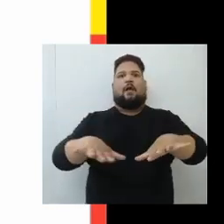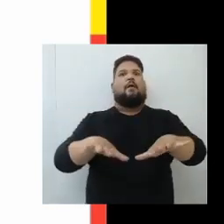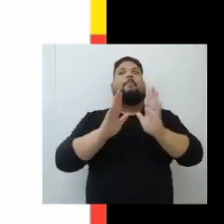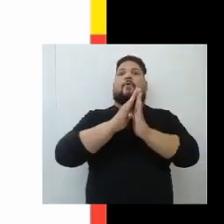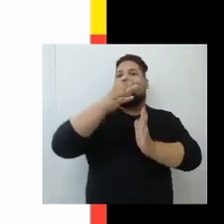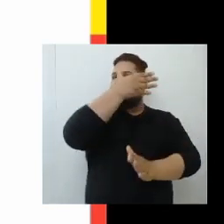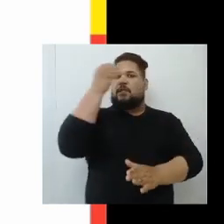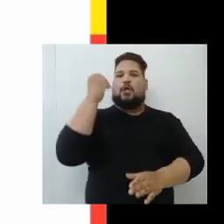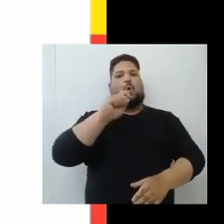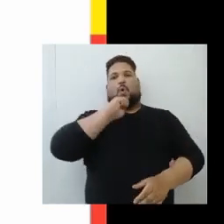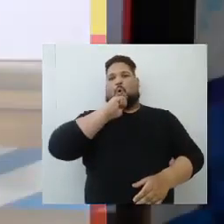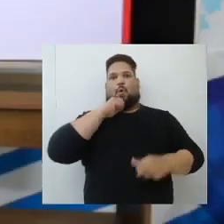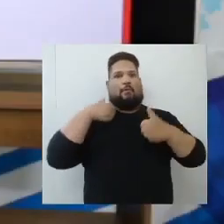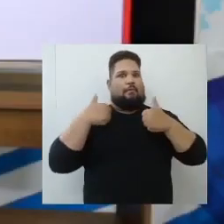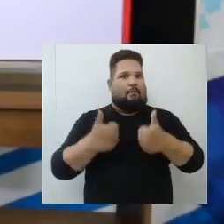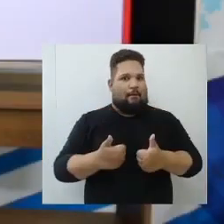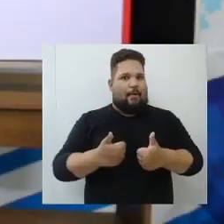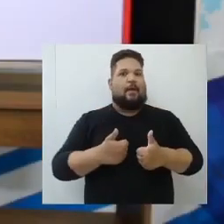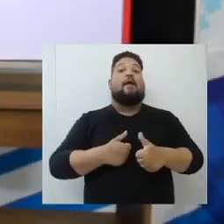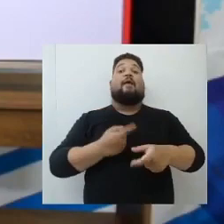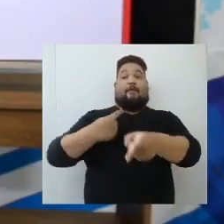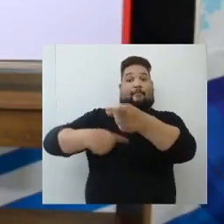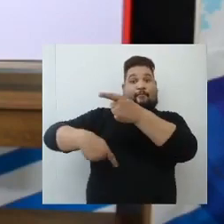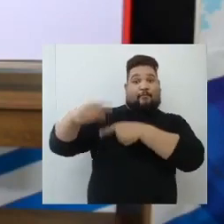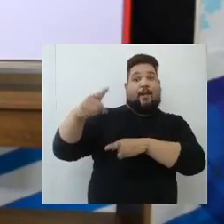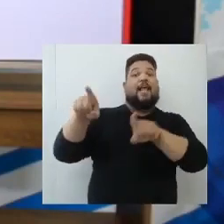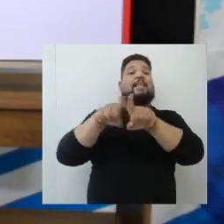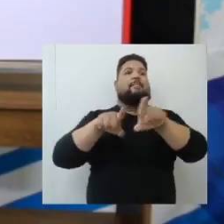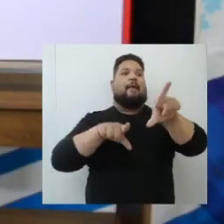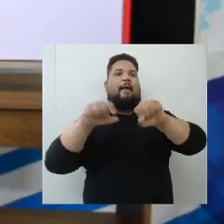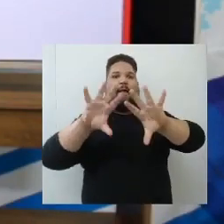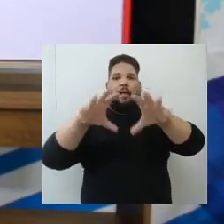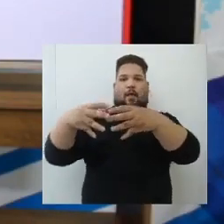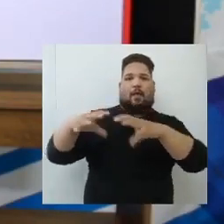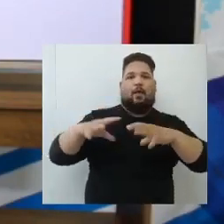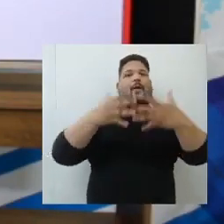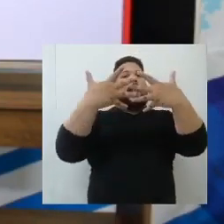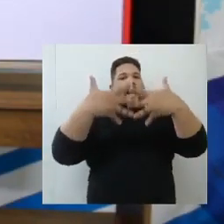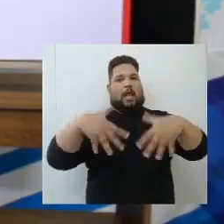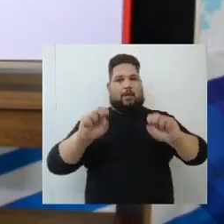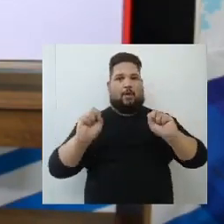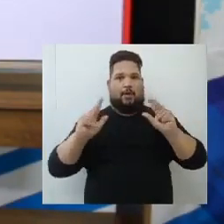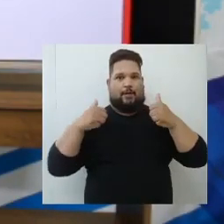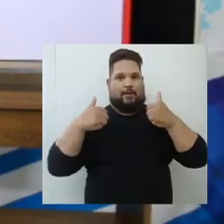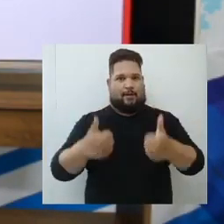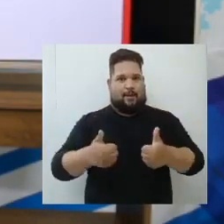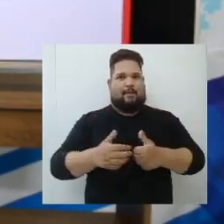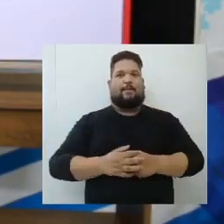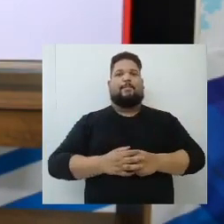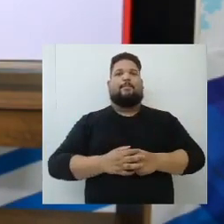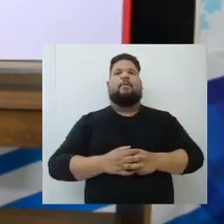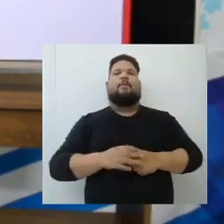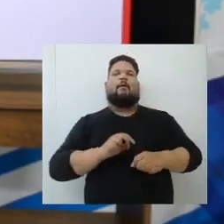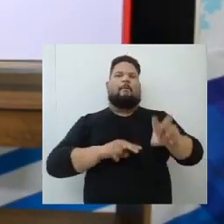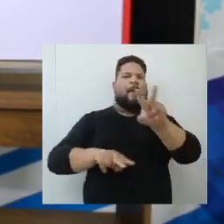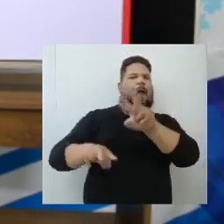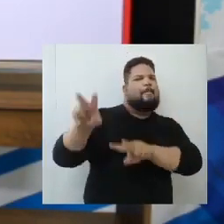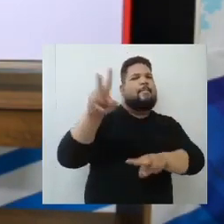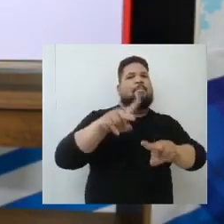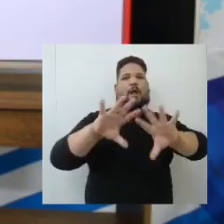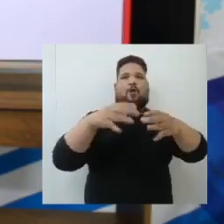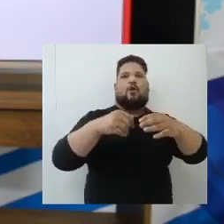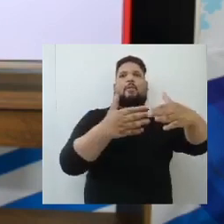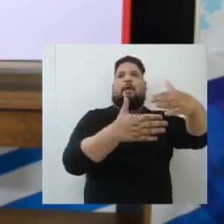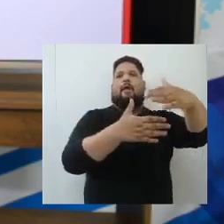esquece, evolução e seleção natural, tá bem? Então, observando as espécies